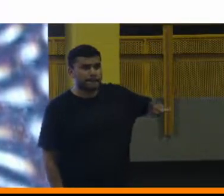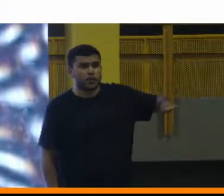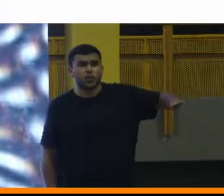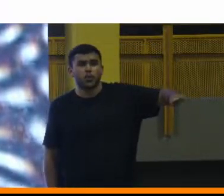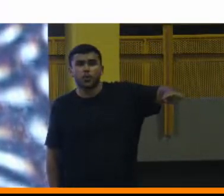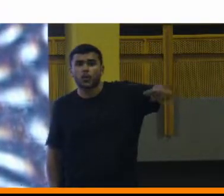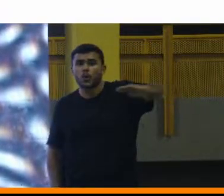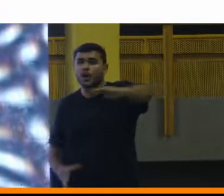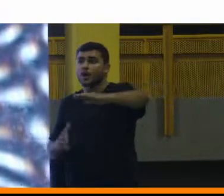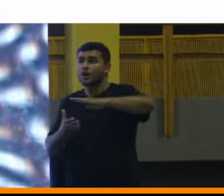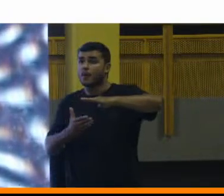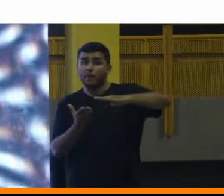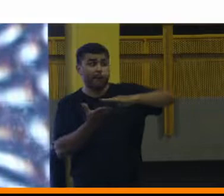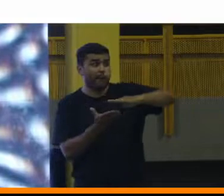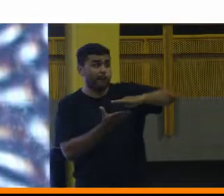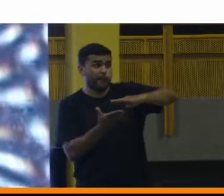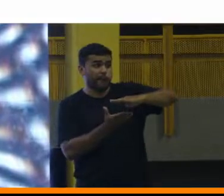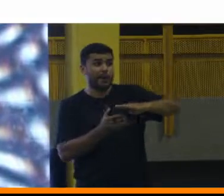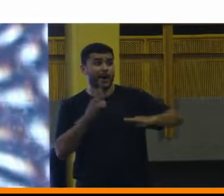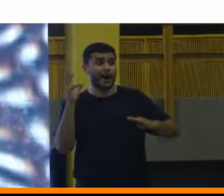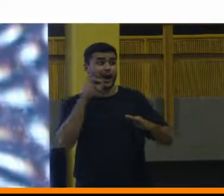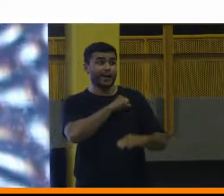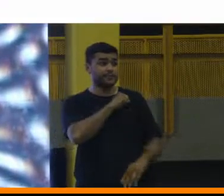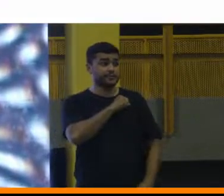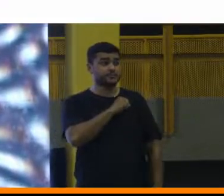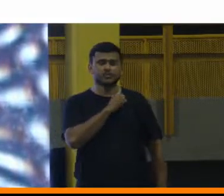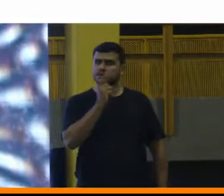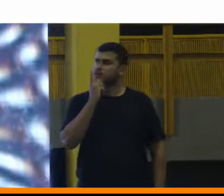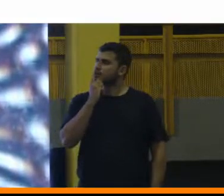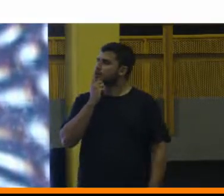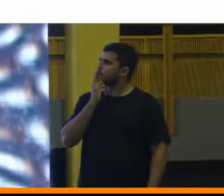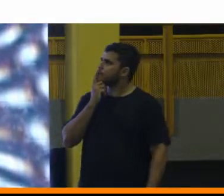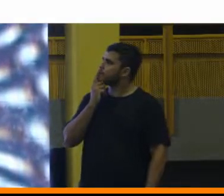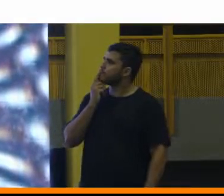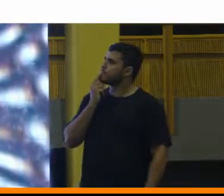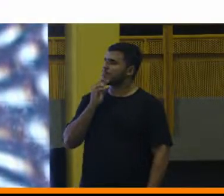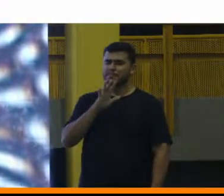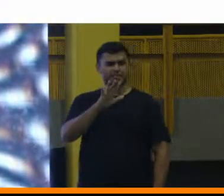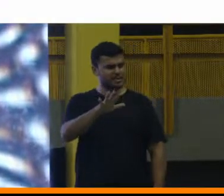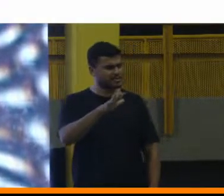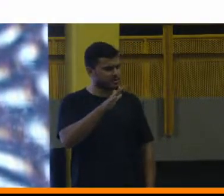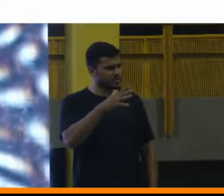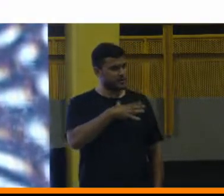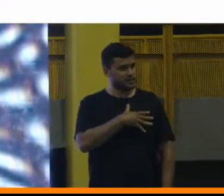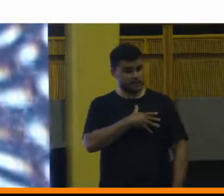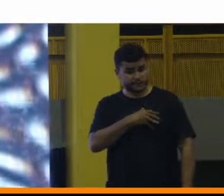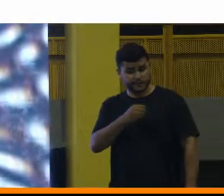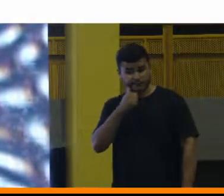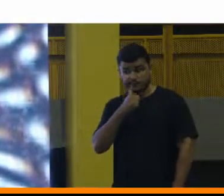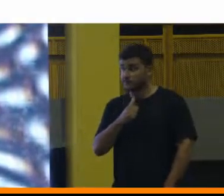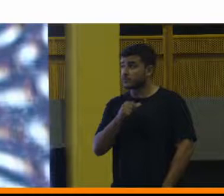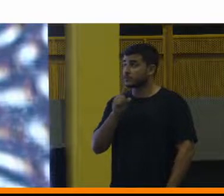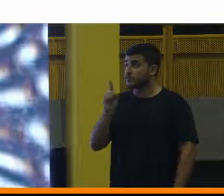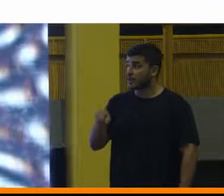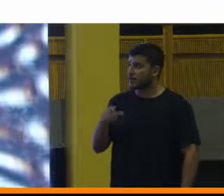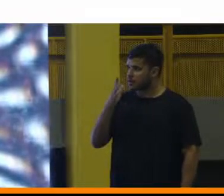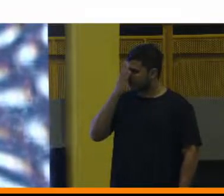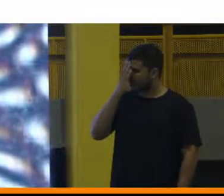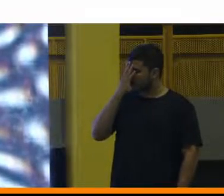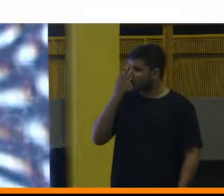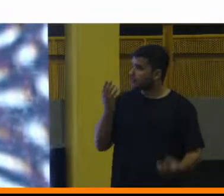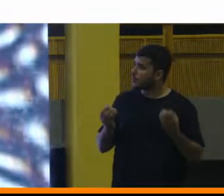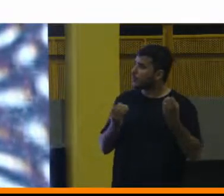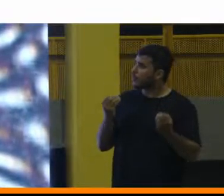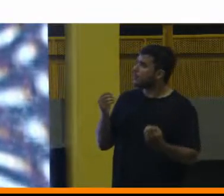velocidade. Mas eu cheguei e falei para Maria, você está olhando os carros fazendo